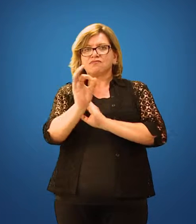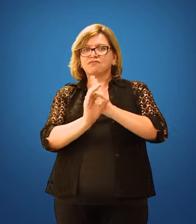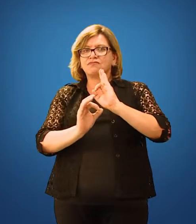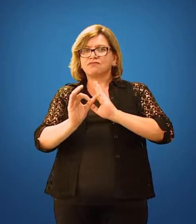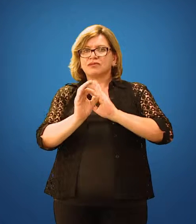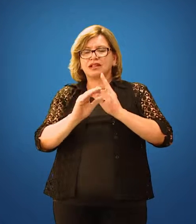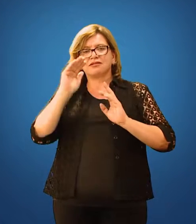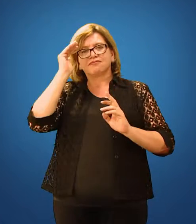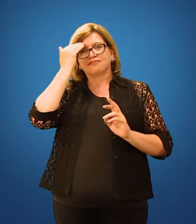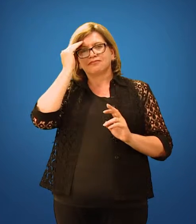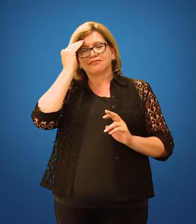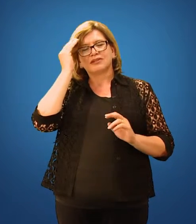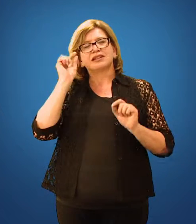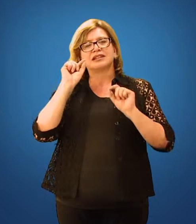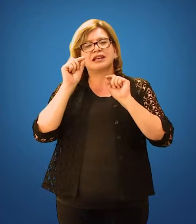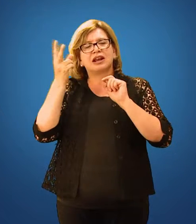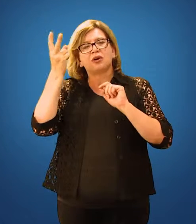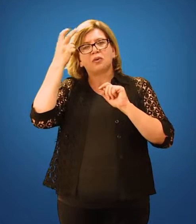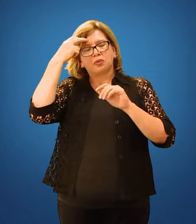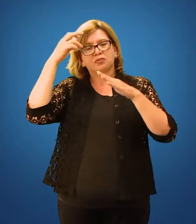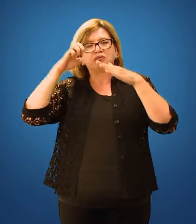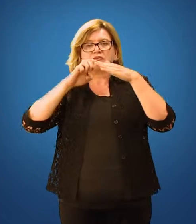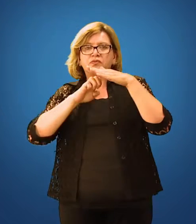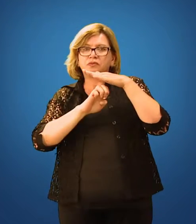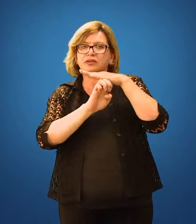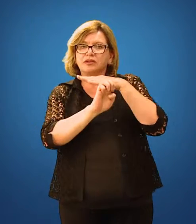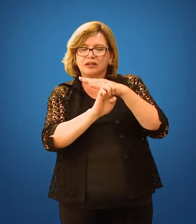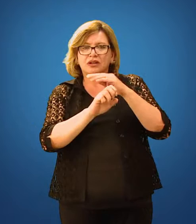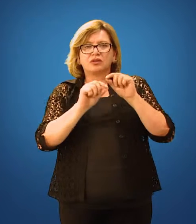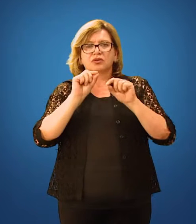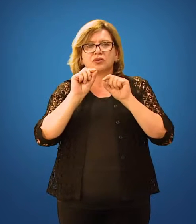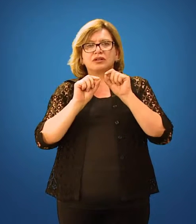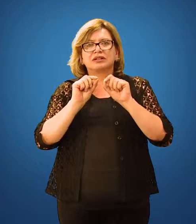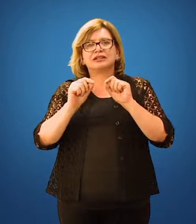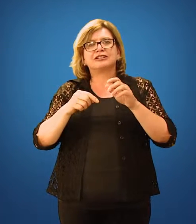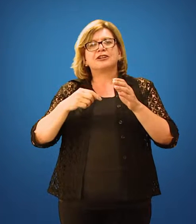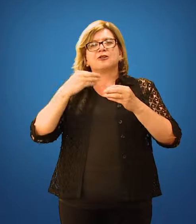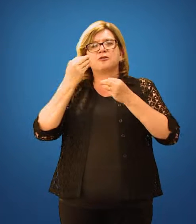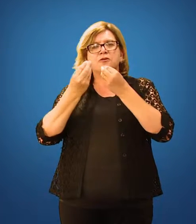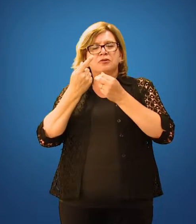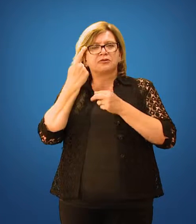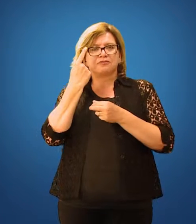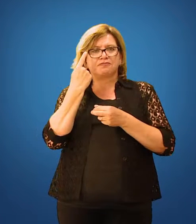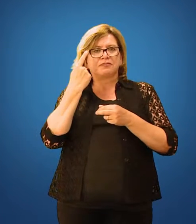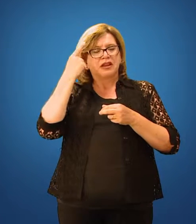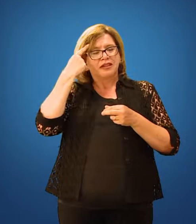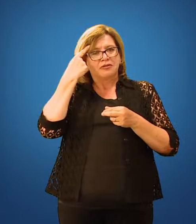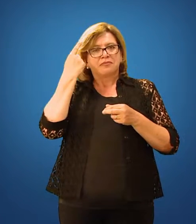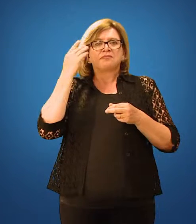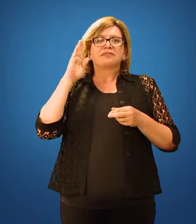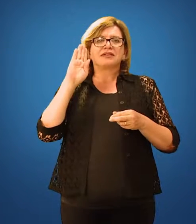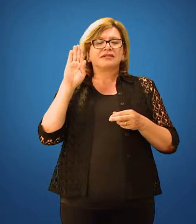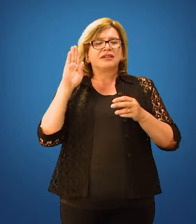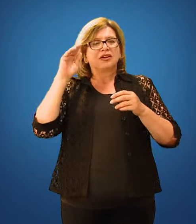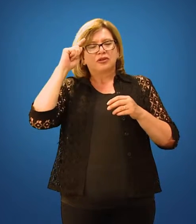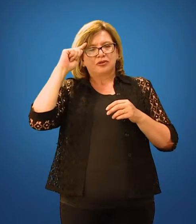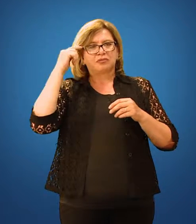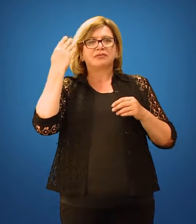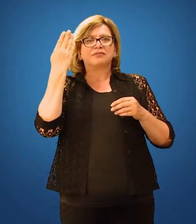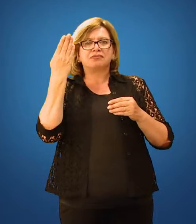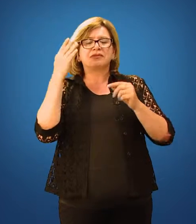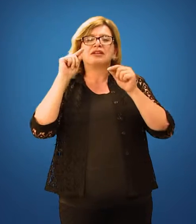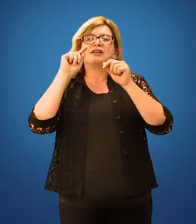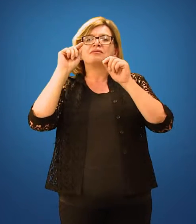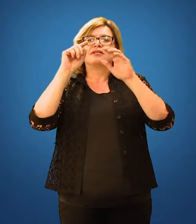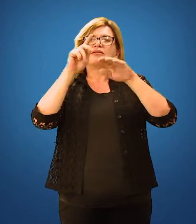ter que entender a questão da cultura empreendedora, os princípios da pedagogia empreendedora. Nós vamos ter que fazer uma sensibilização dos